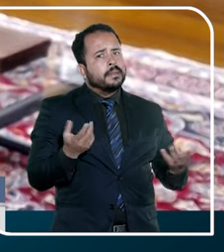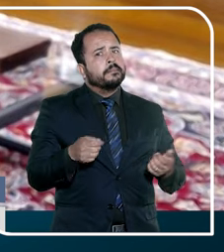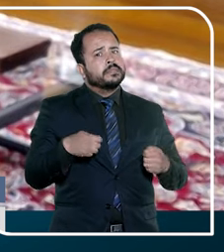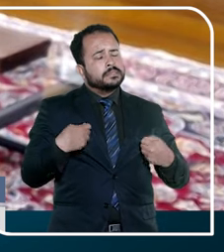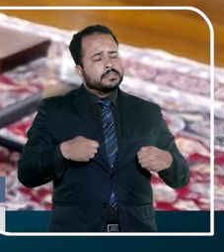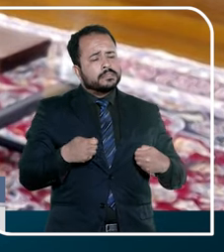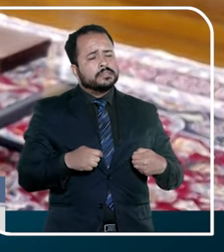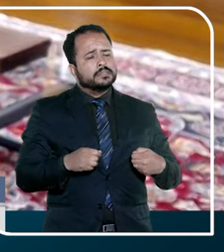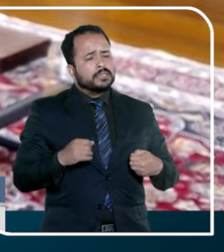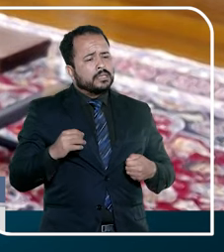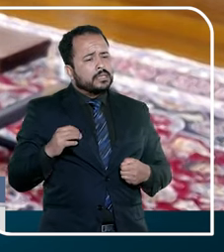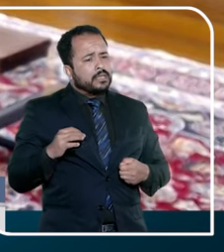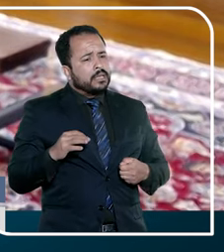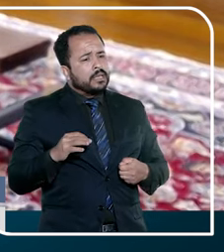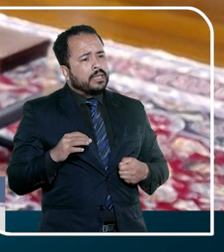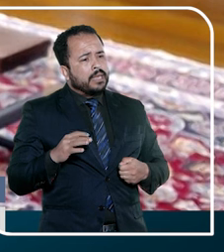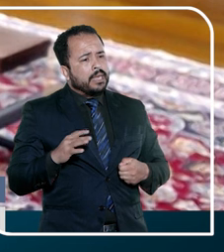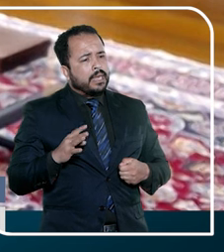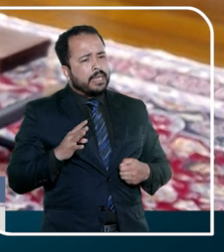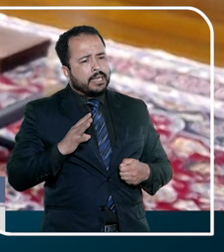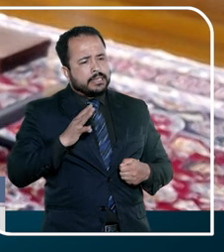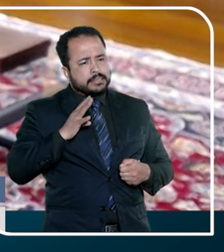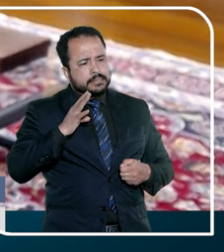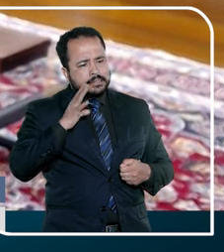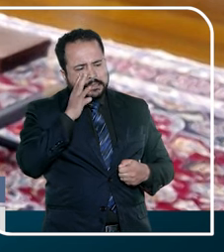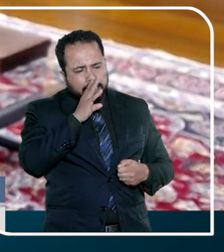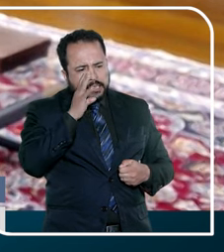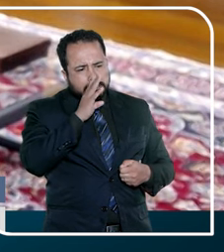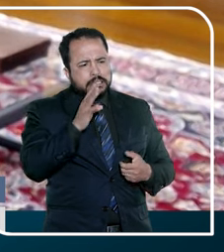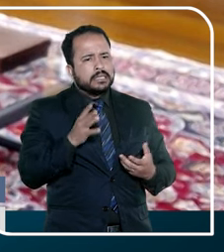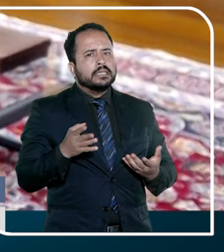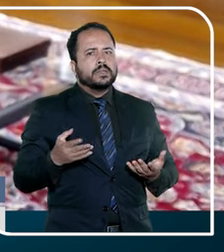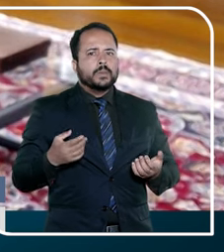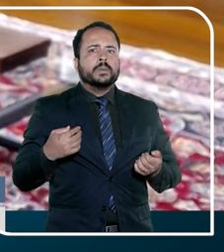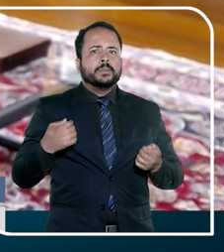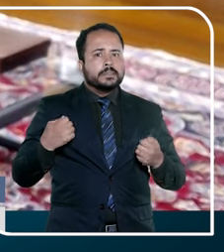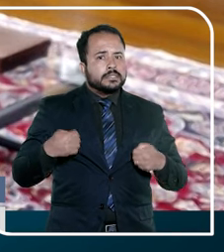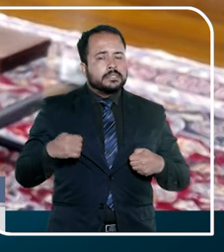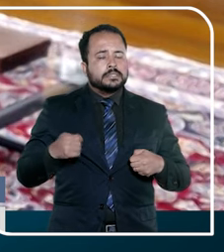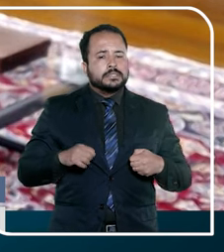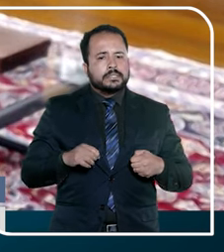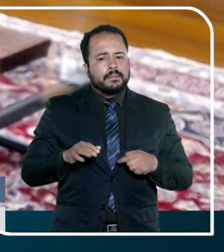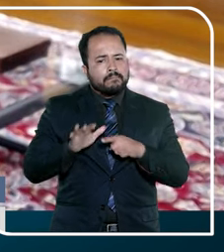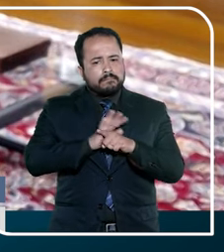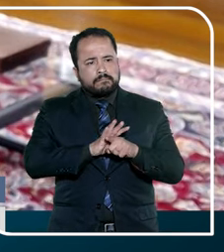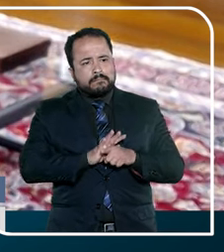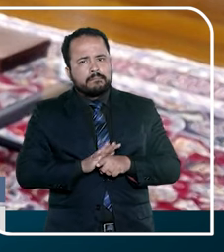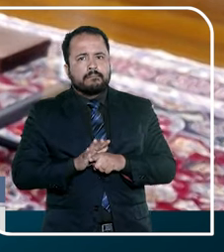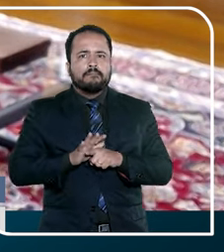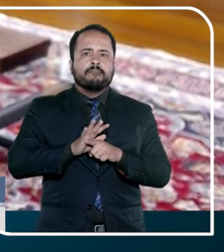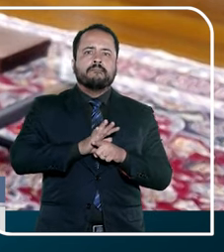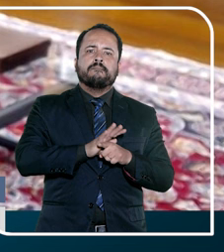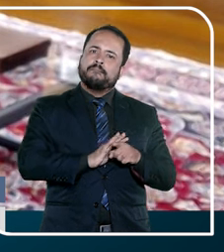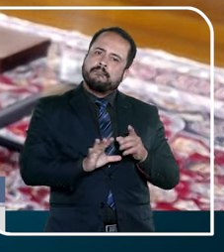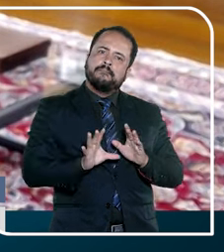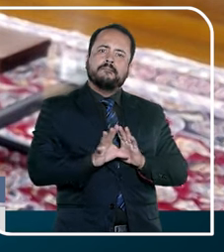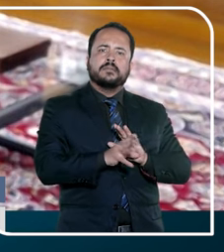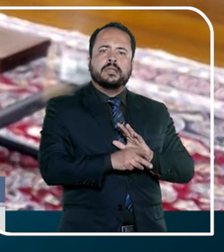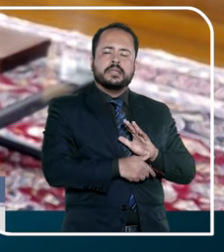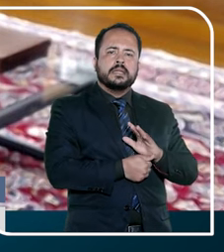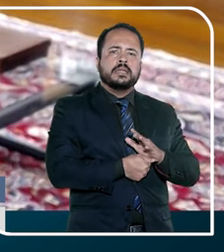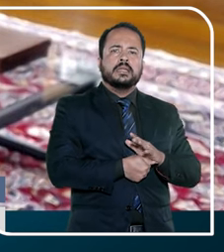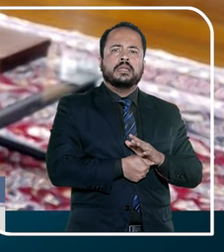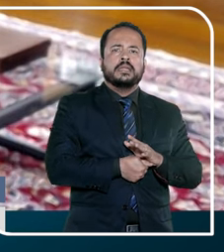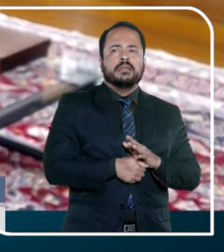porque poderemos aí deslumbrar uma questão também relativa a um possível furto fam né estaria furtando mas